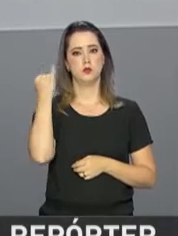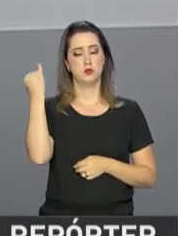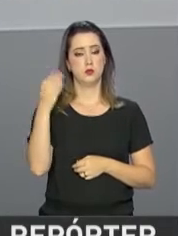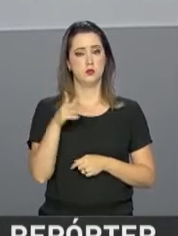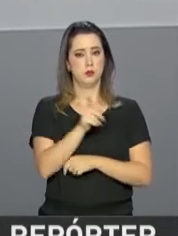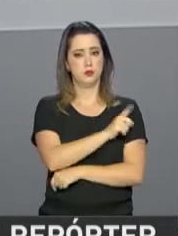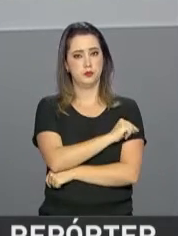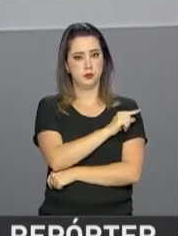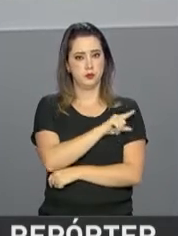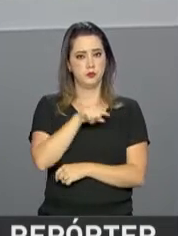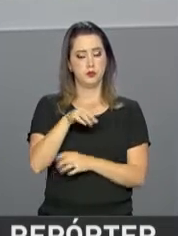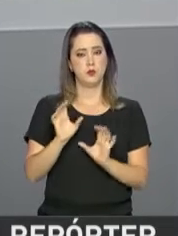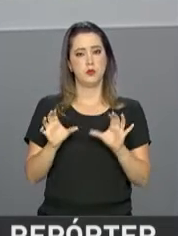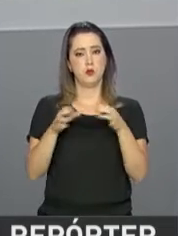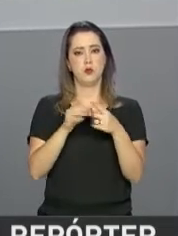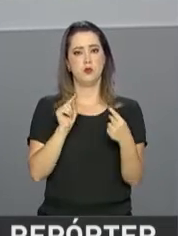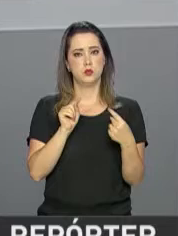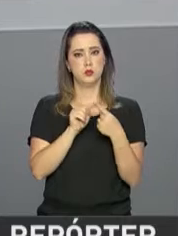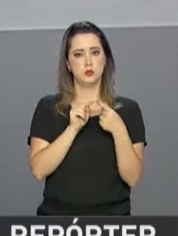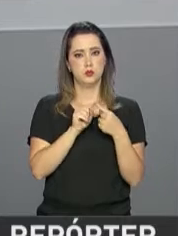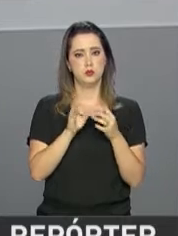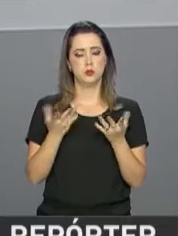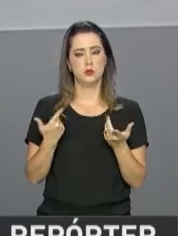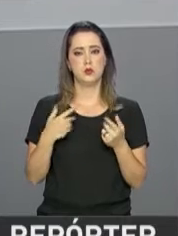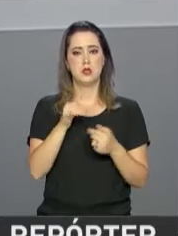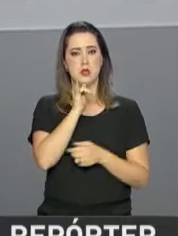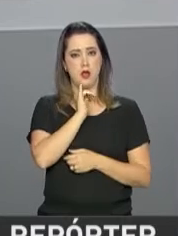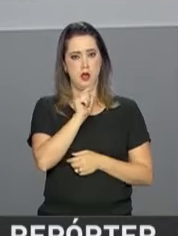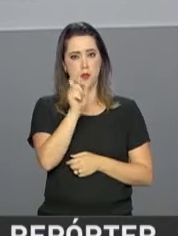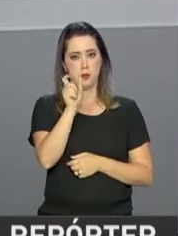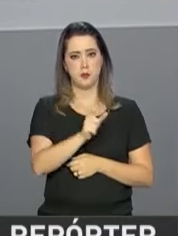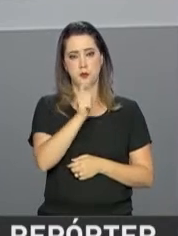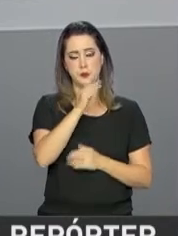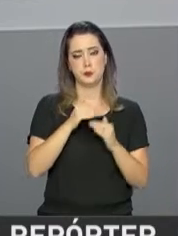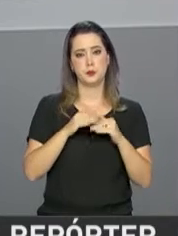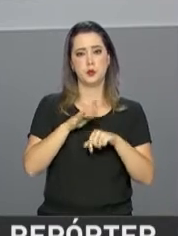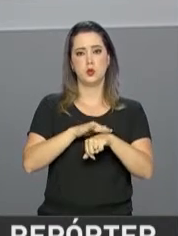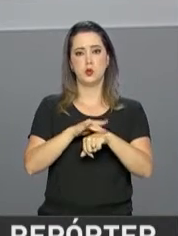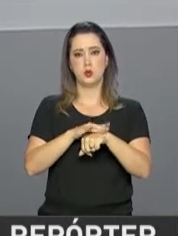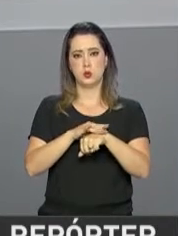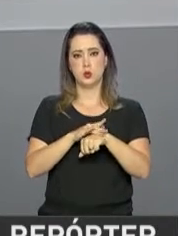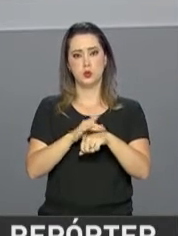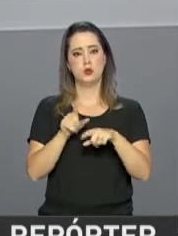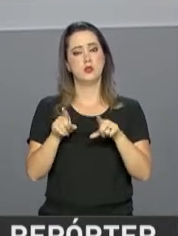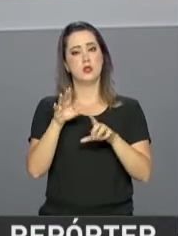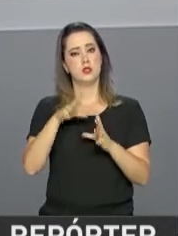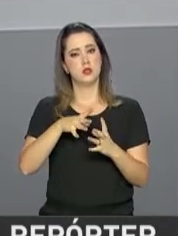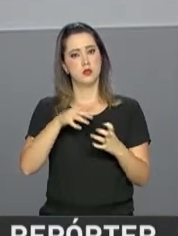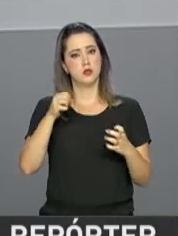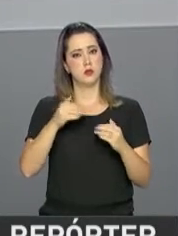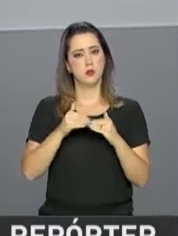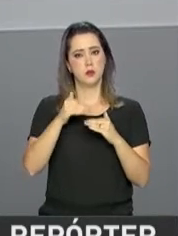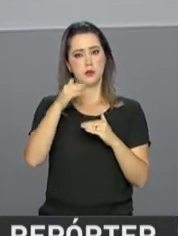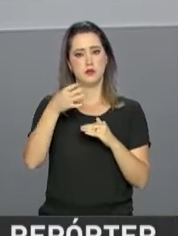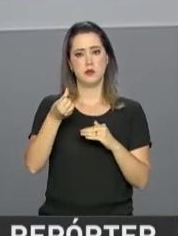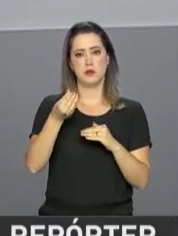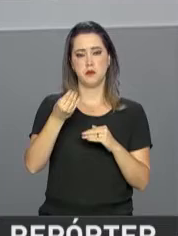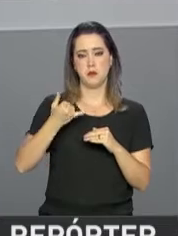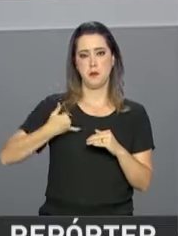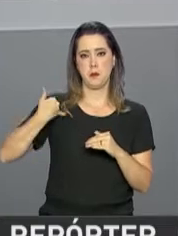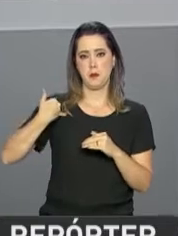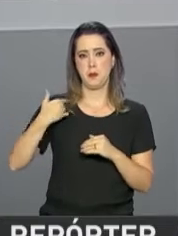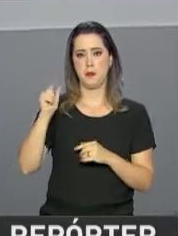importância da vacinação para o público alvo que inclui por exemplo pessoas com doenças crônicas e idosos a partir de 60